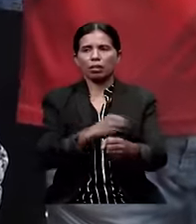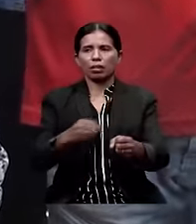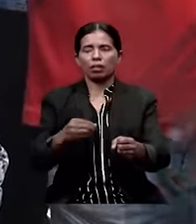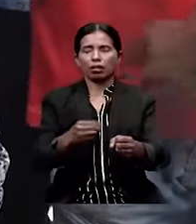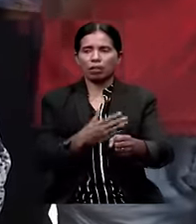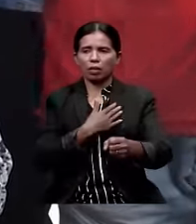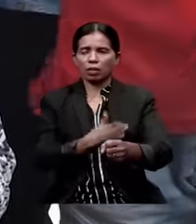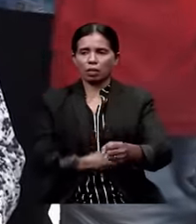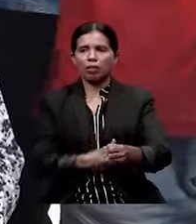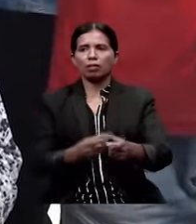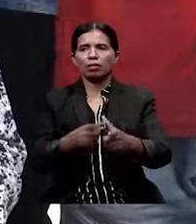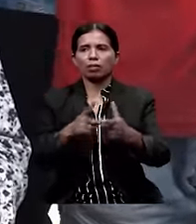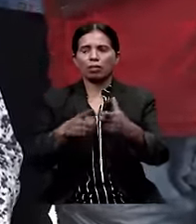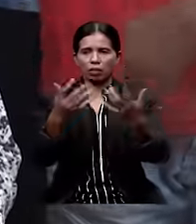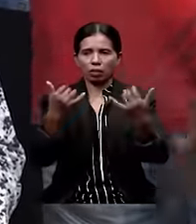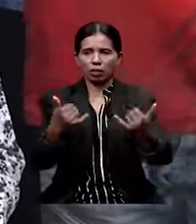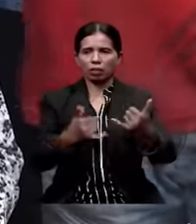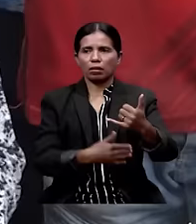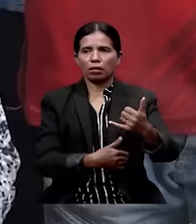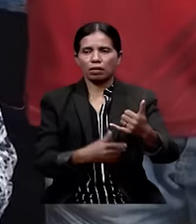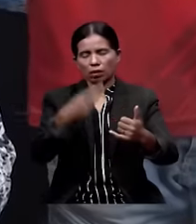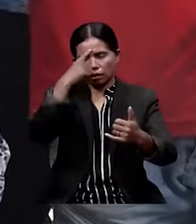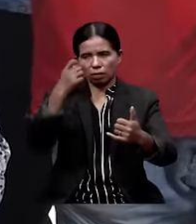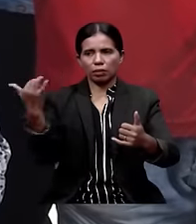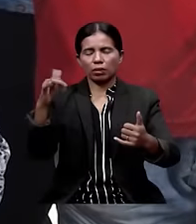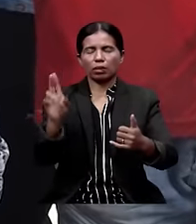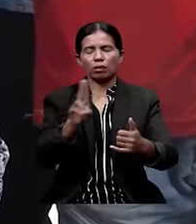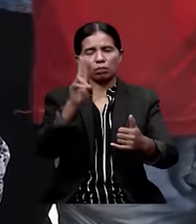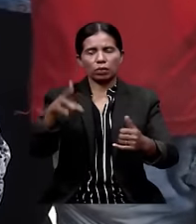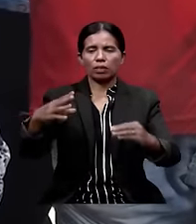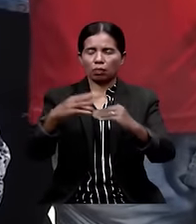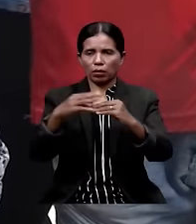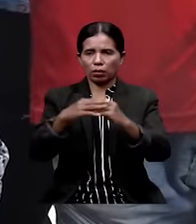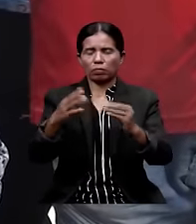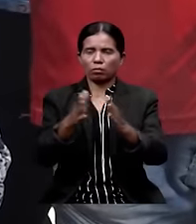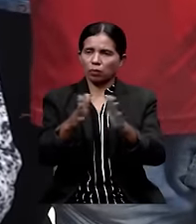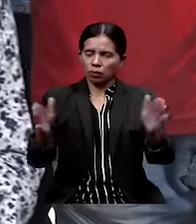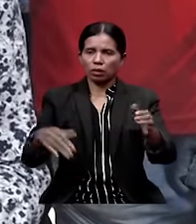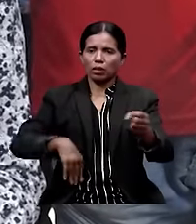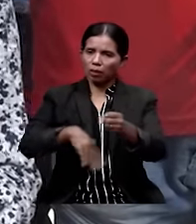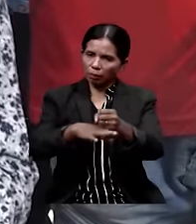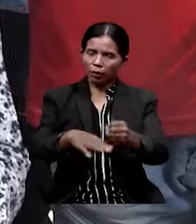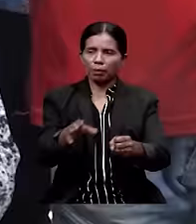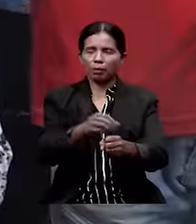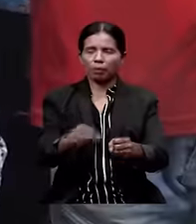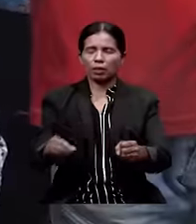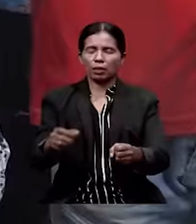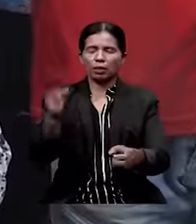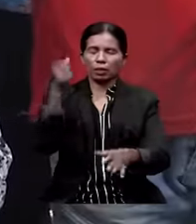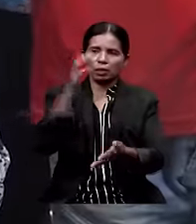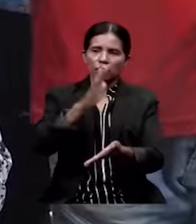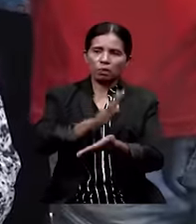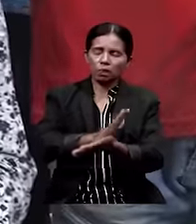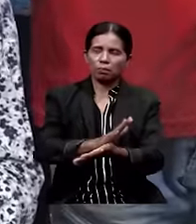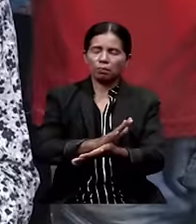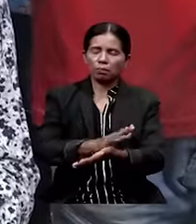nia agora rauk nia miang hela tamba sira uza botas depois dene sira halo sama iha strada